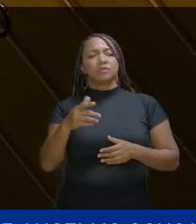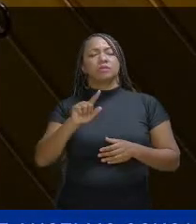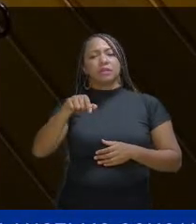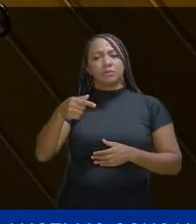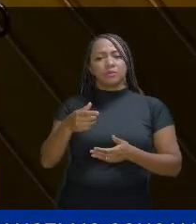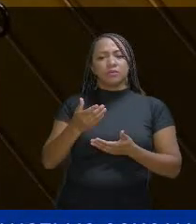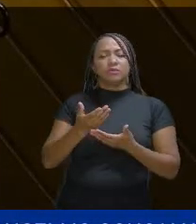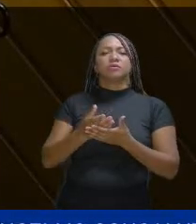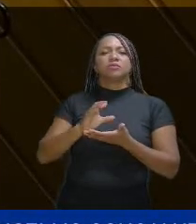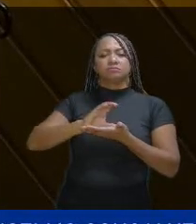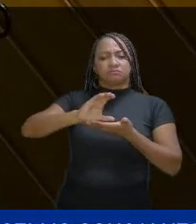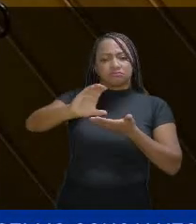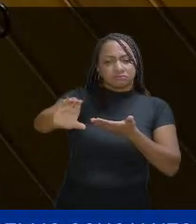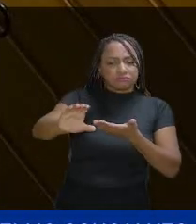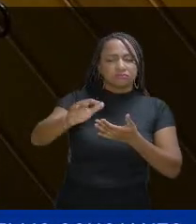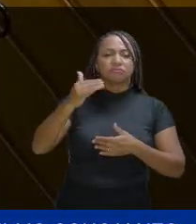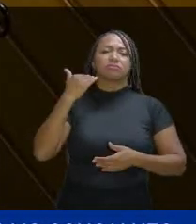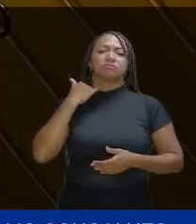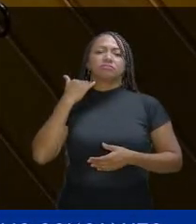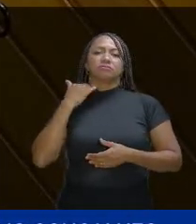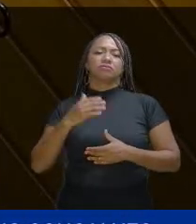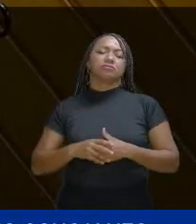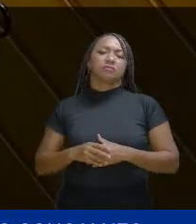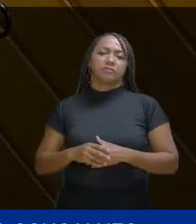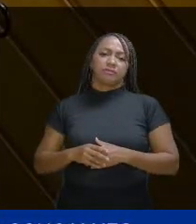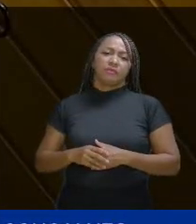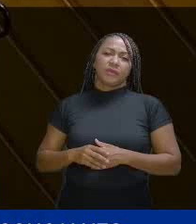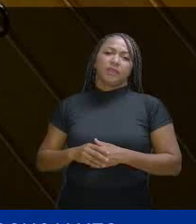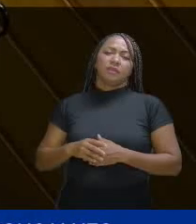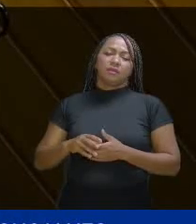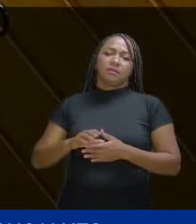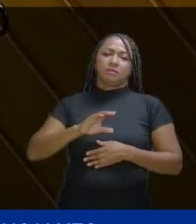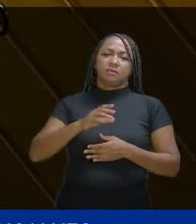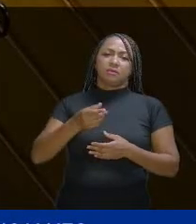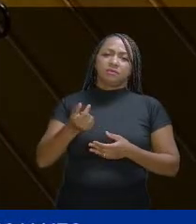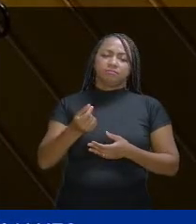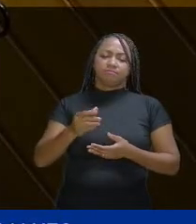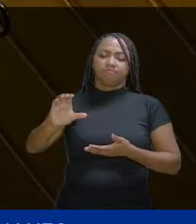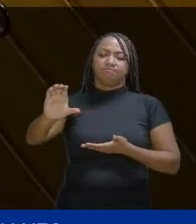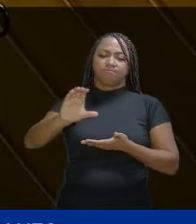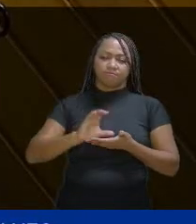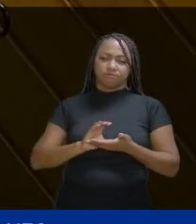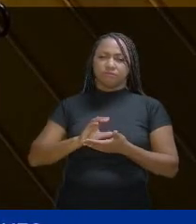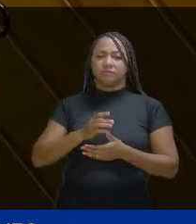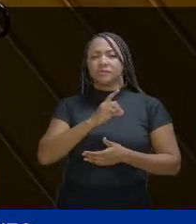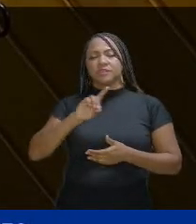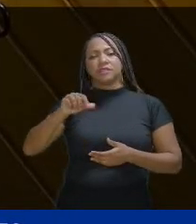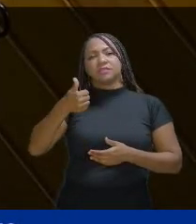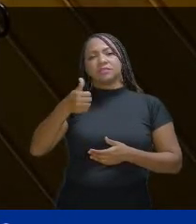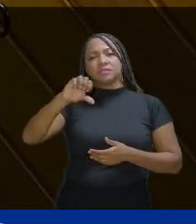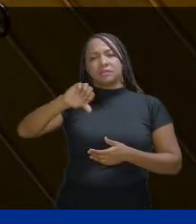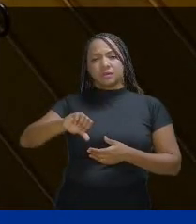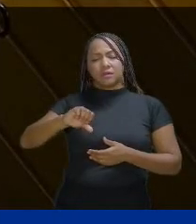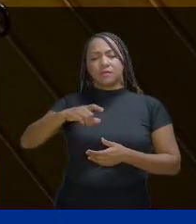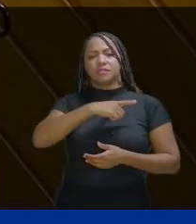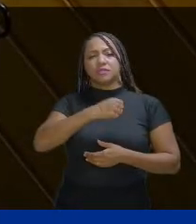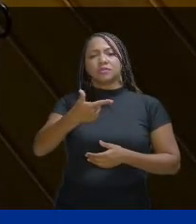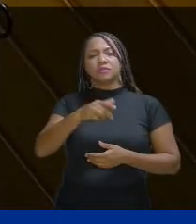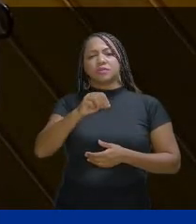bancária. No caso, a agremiação partidária recebeu recursos financeiros nos dias 19/8 de